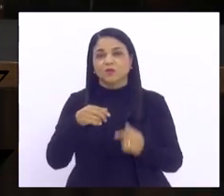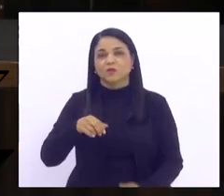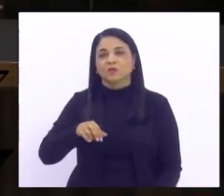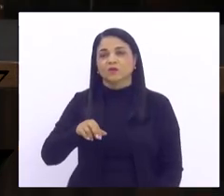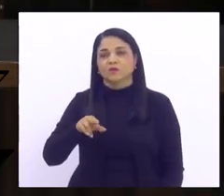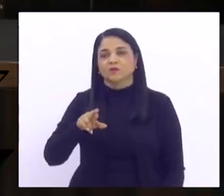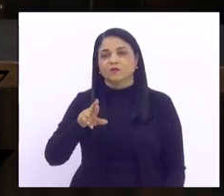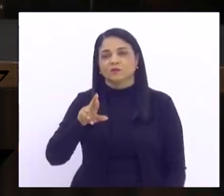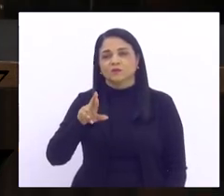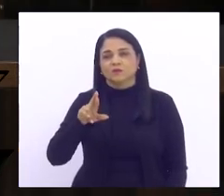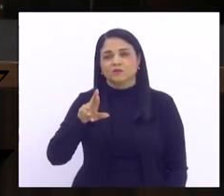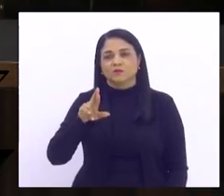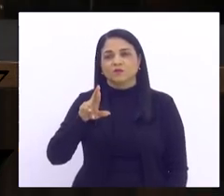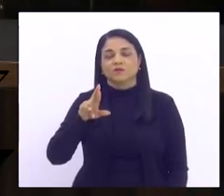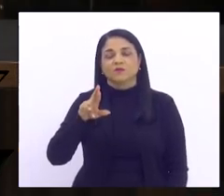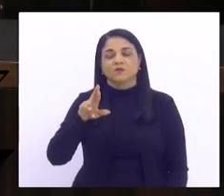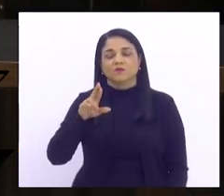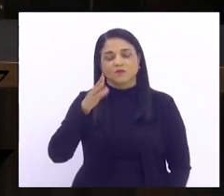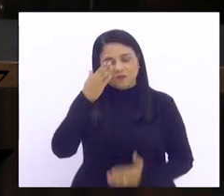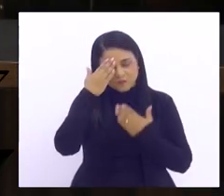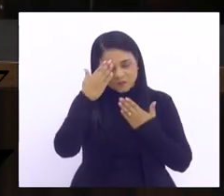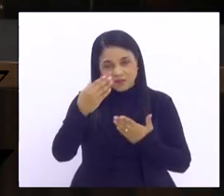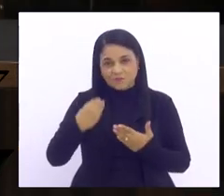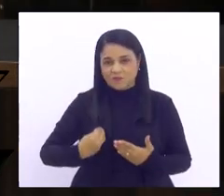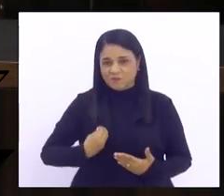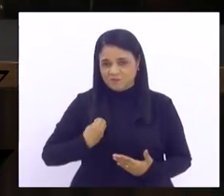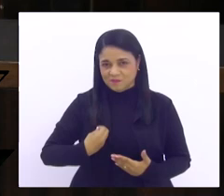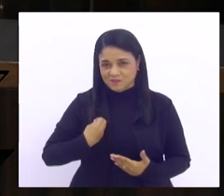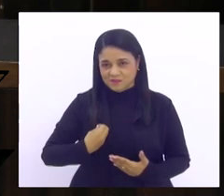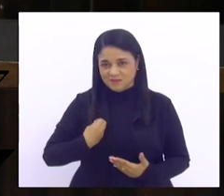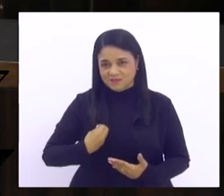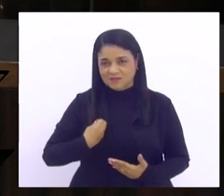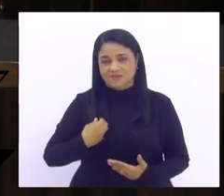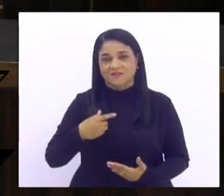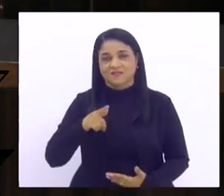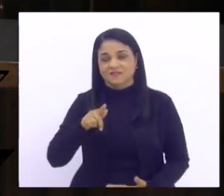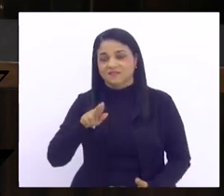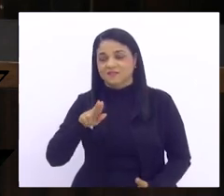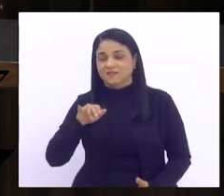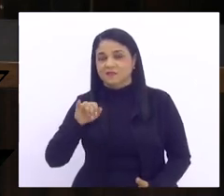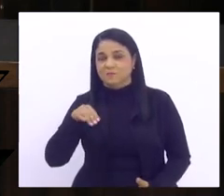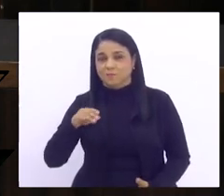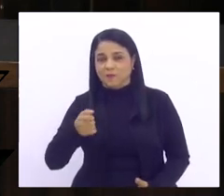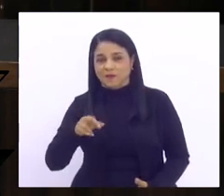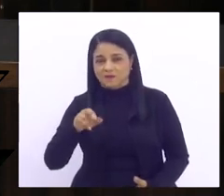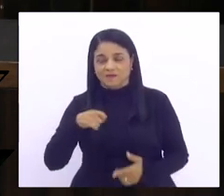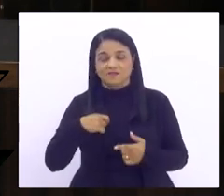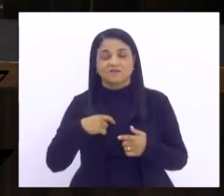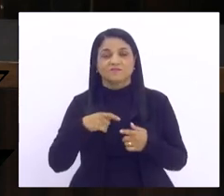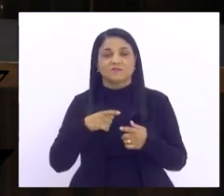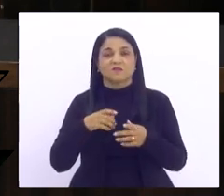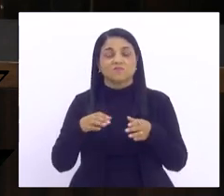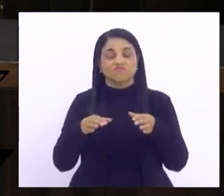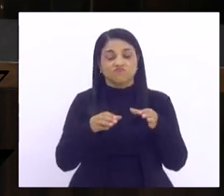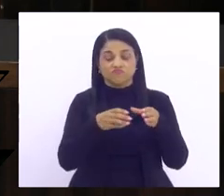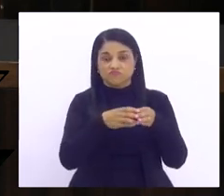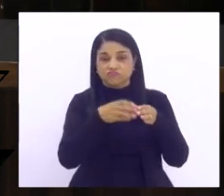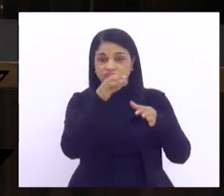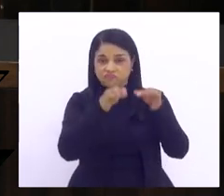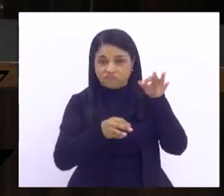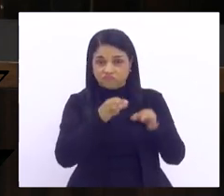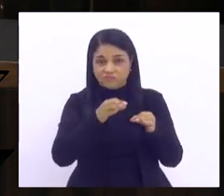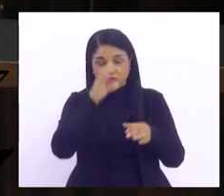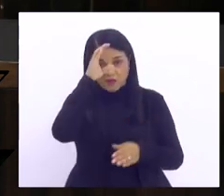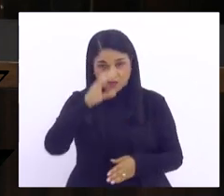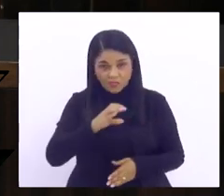vossa presença aqui, desembargador. O desembargador que é o presidente da União dos Juristas Católicos. É uma alegria poder contar